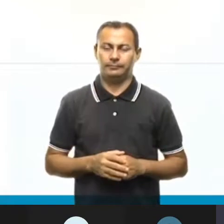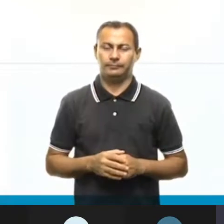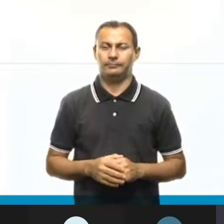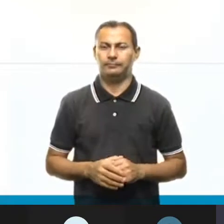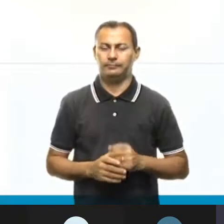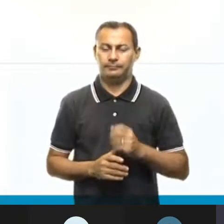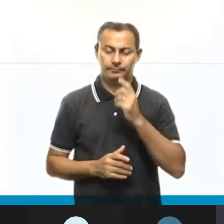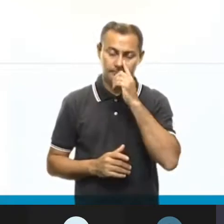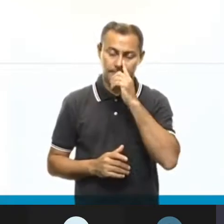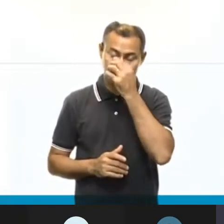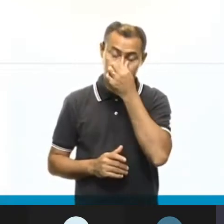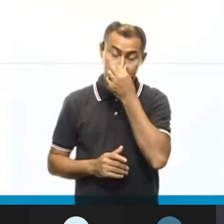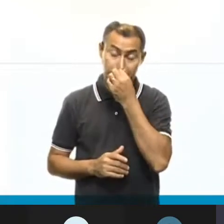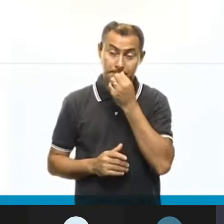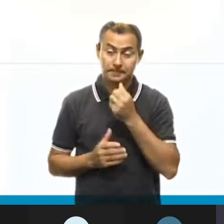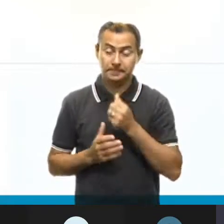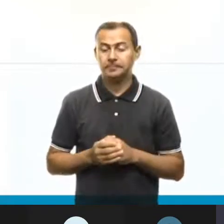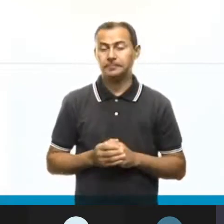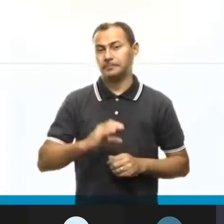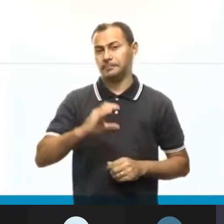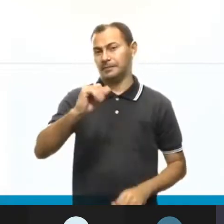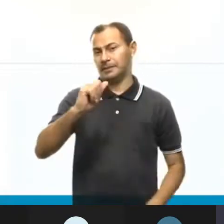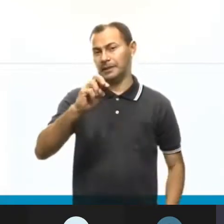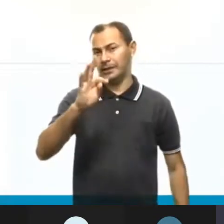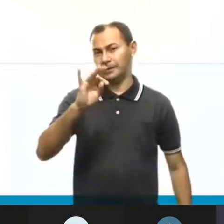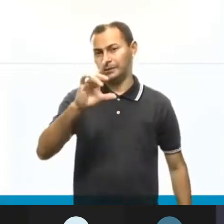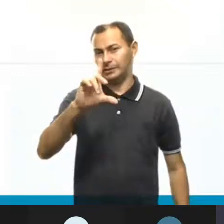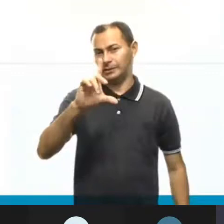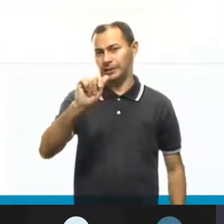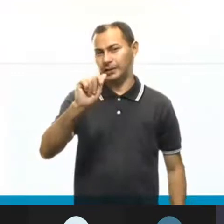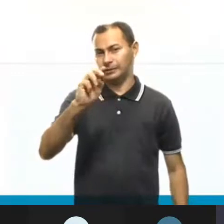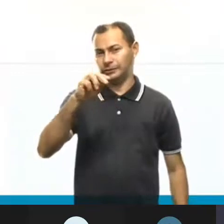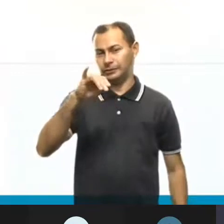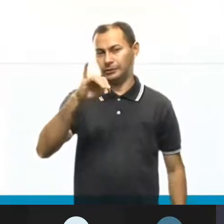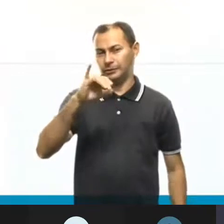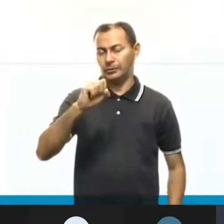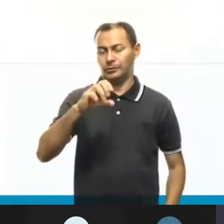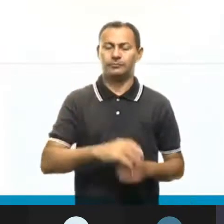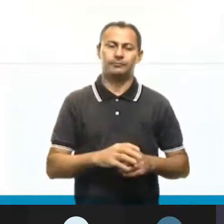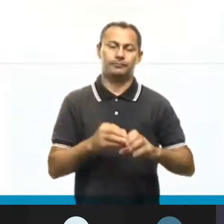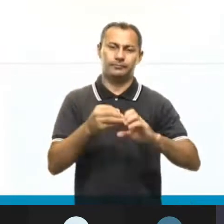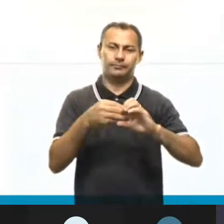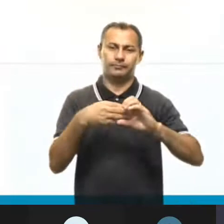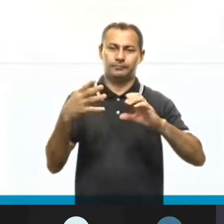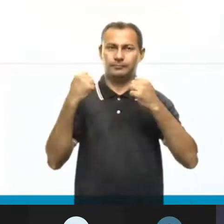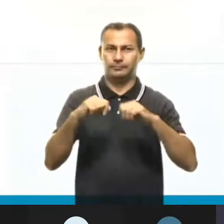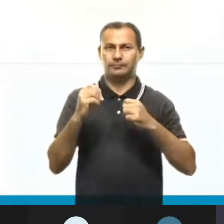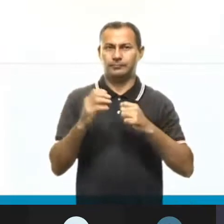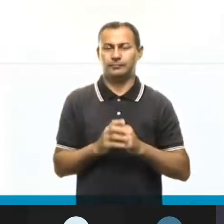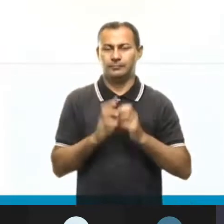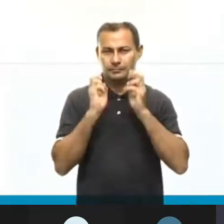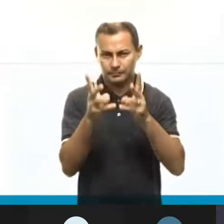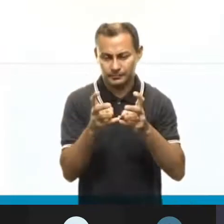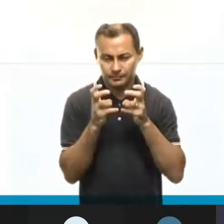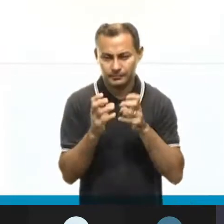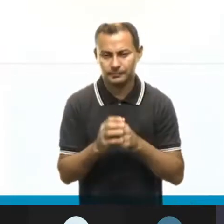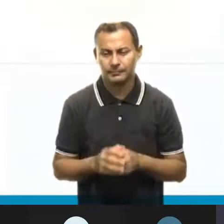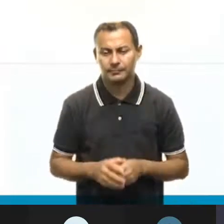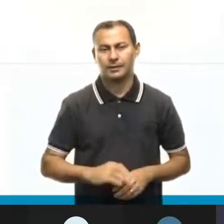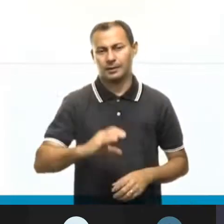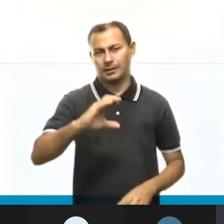desse tecido, tá? Que é um tecido aí cartilaginoso, ok? Então, essas são as características aqui que a gente precisa